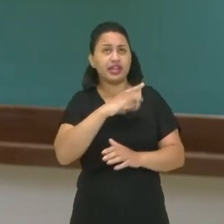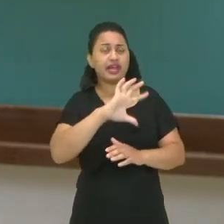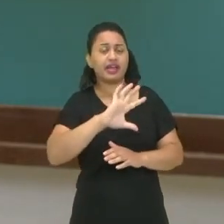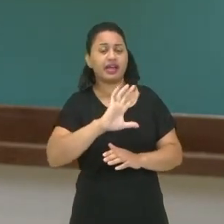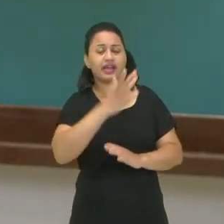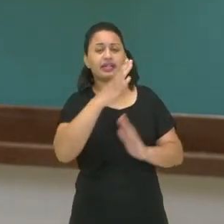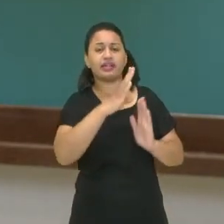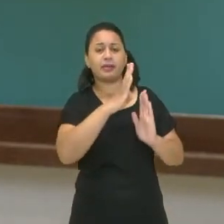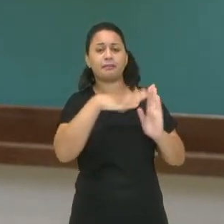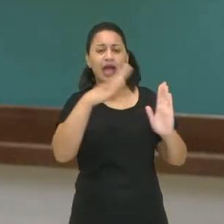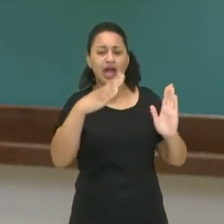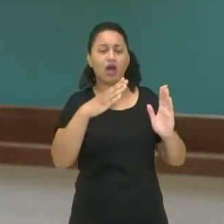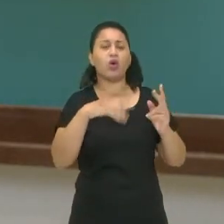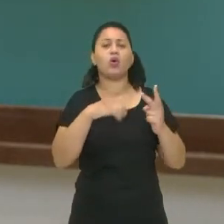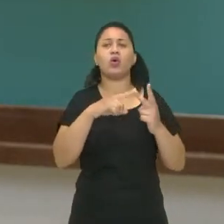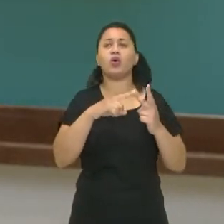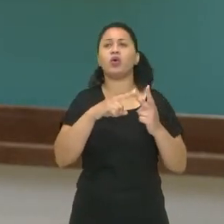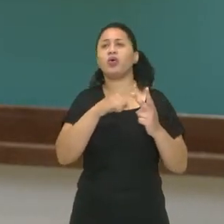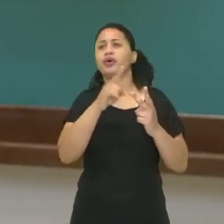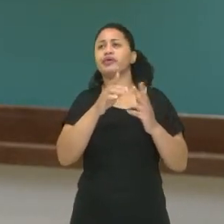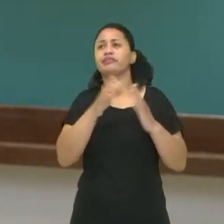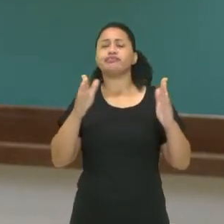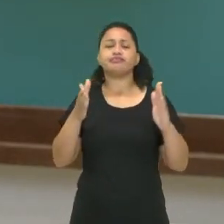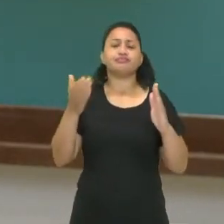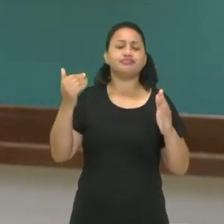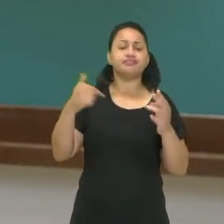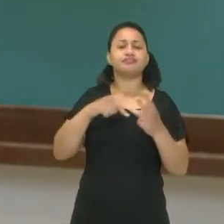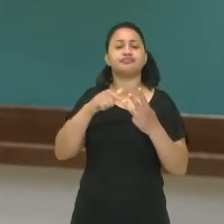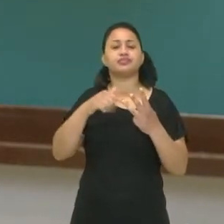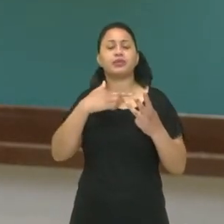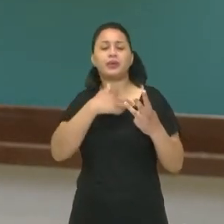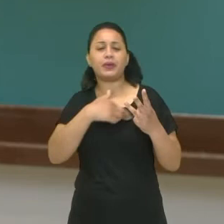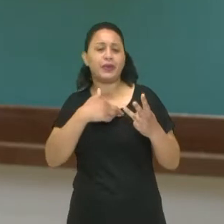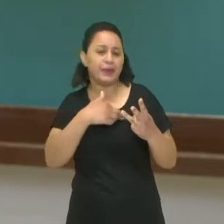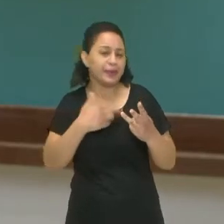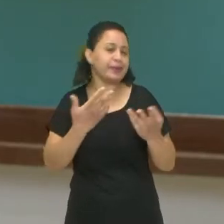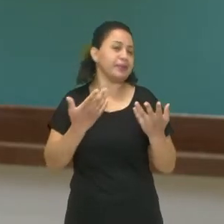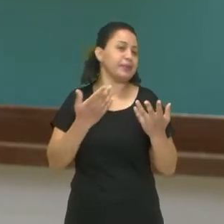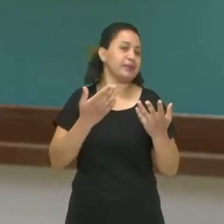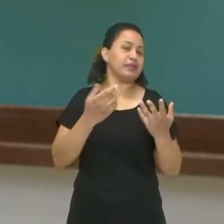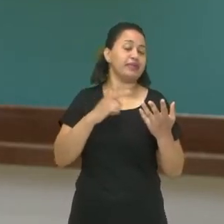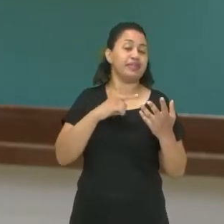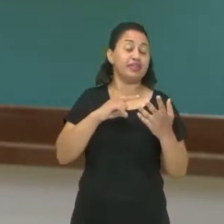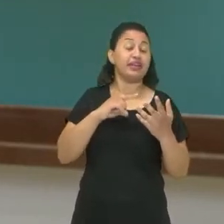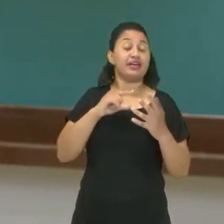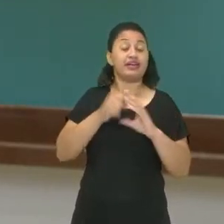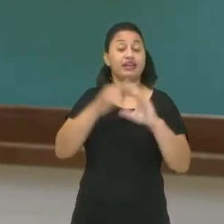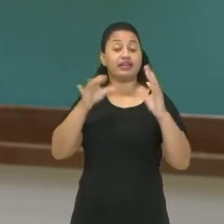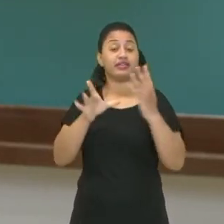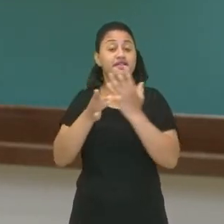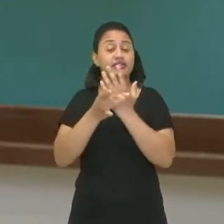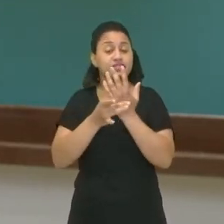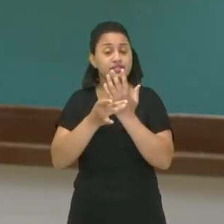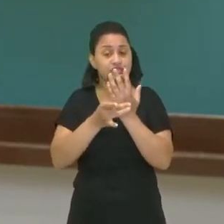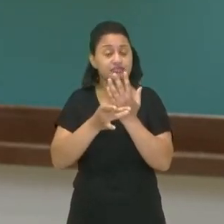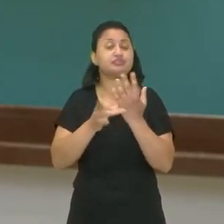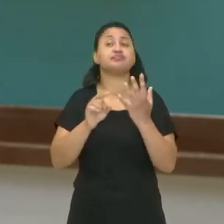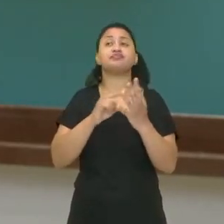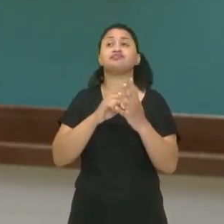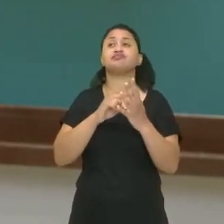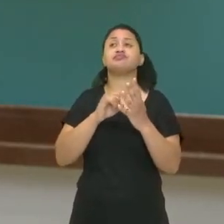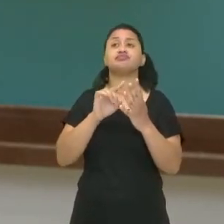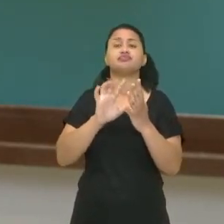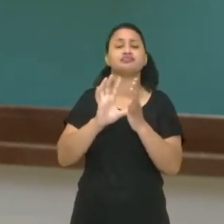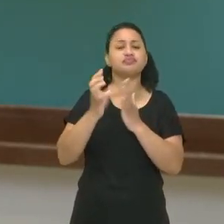do arcadismo, do romantismo? Pode ter características do realismo, do simbolismo,